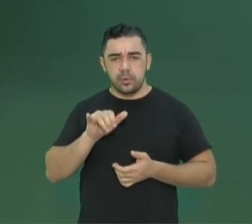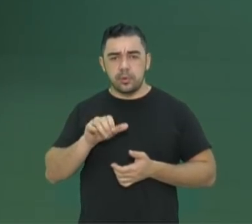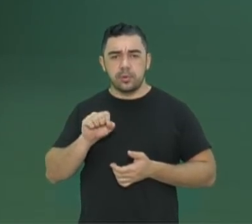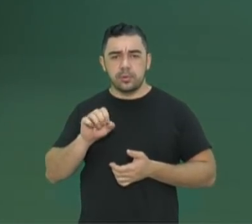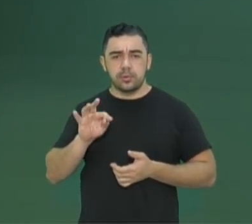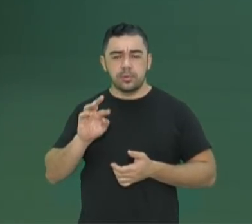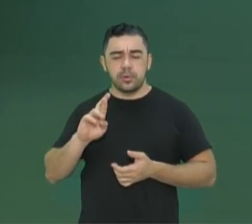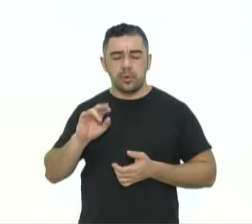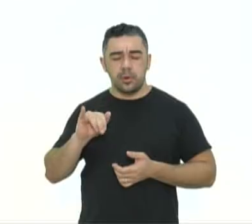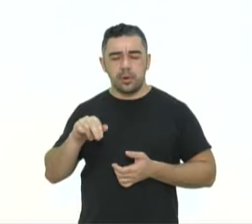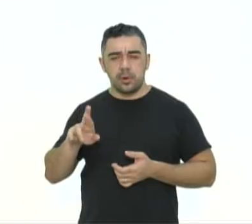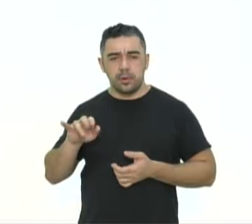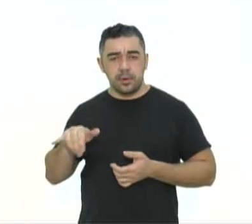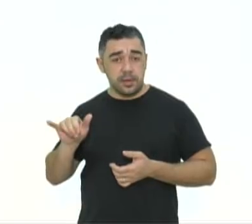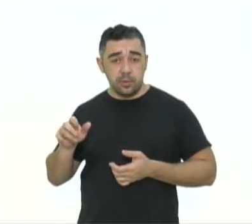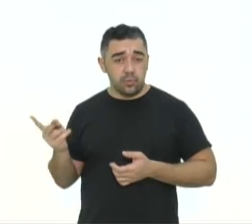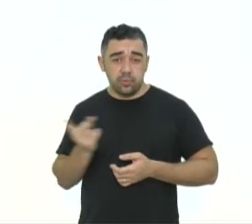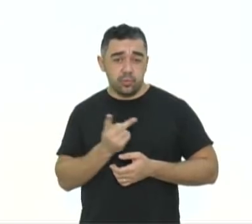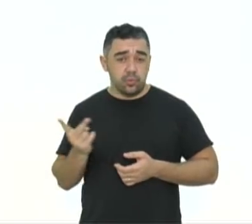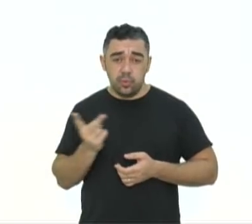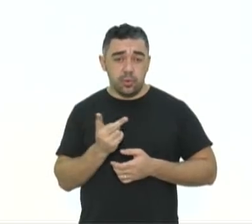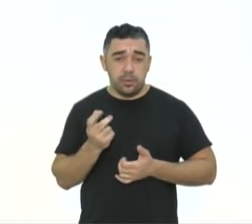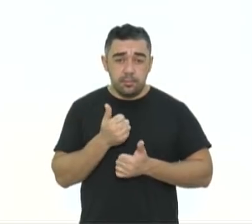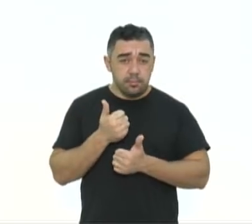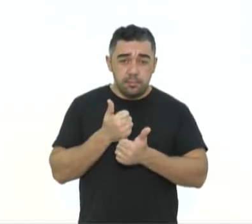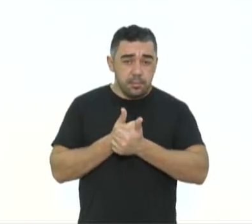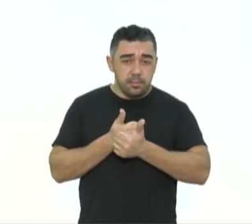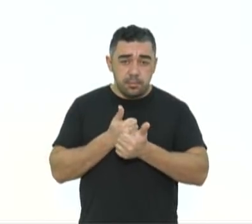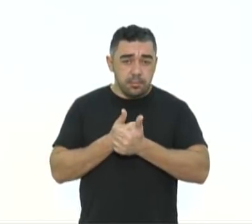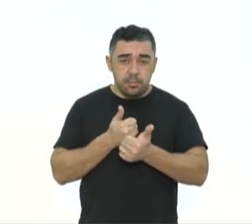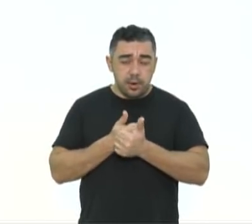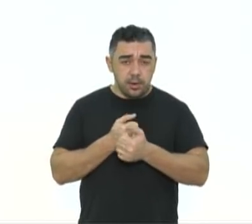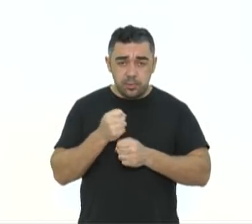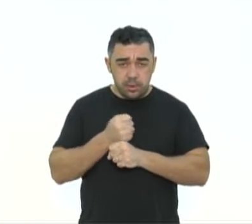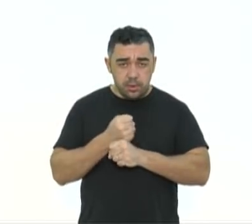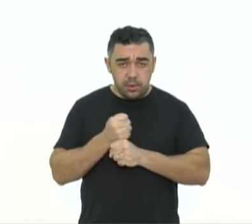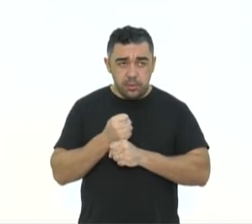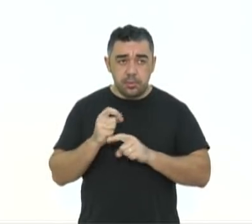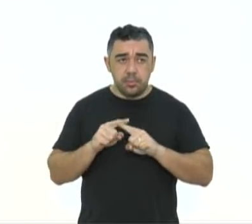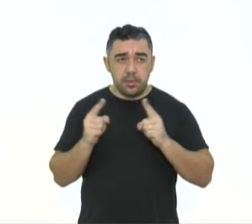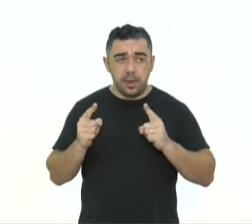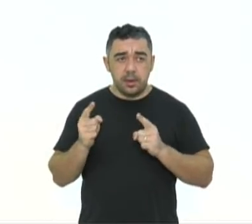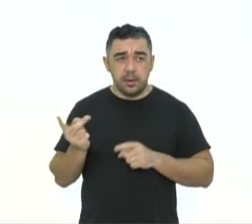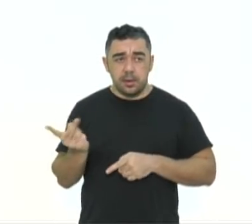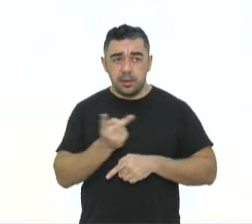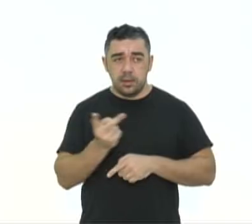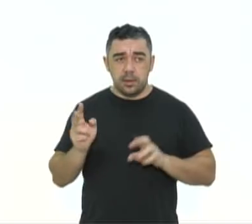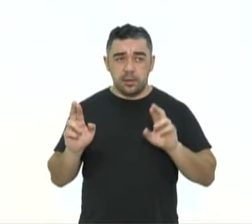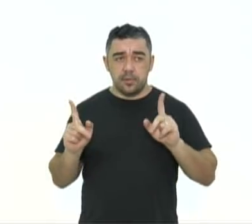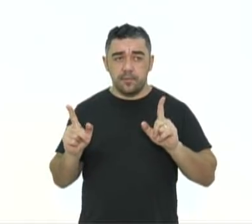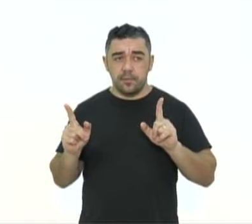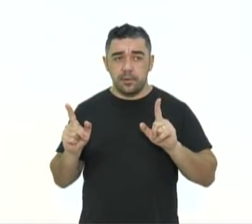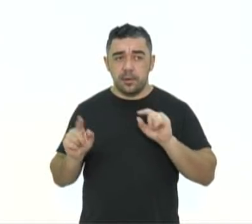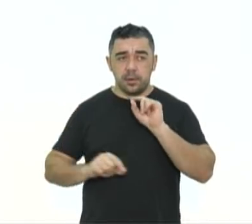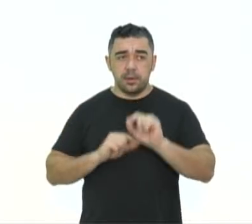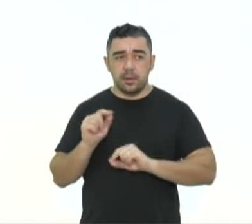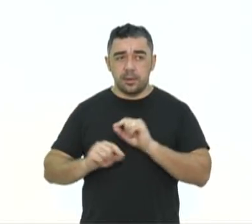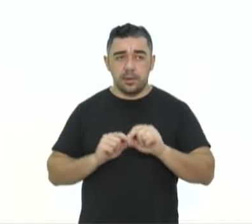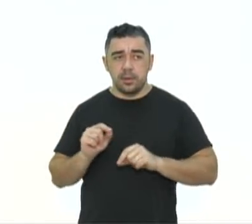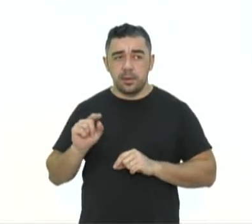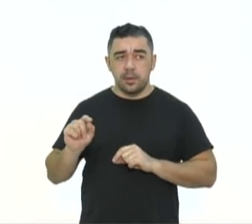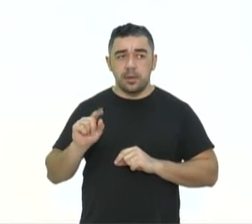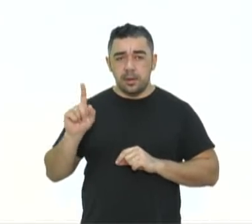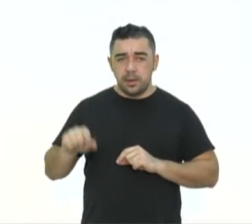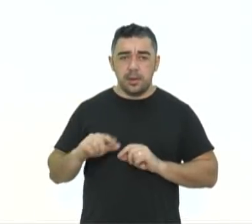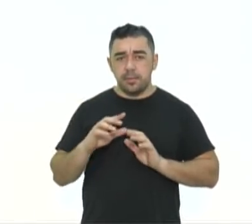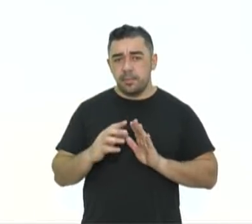a comparação. Os dois praticamente foram feitos muito próximos um do outro, porém, há até uma questão de disputa de